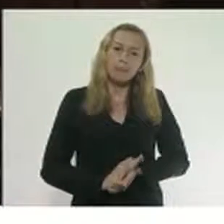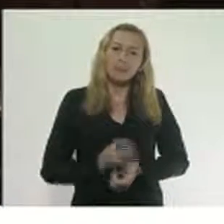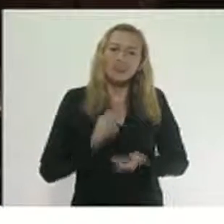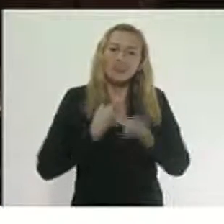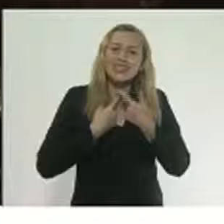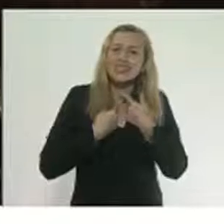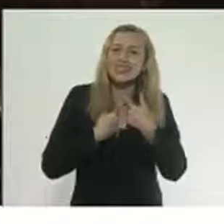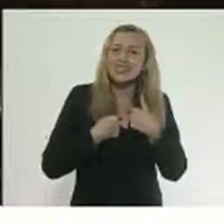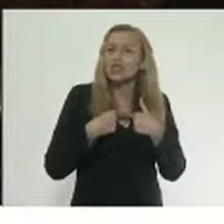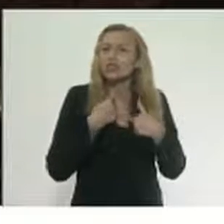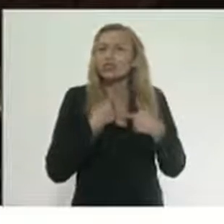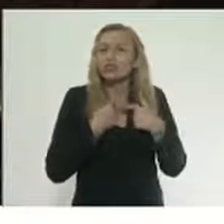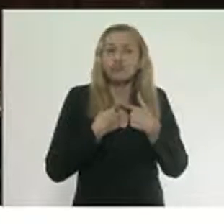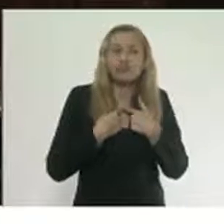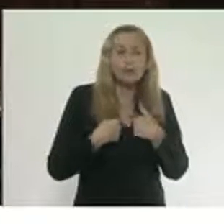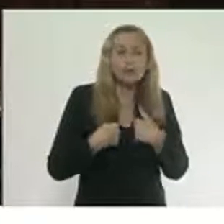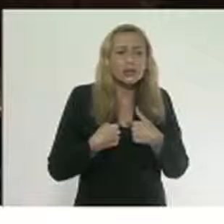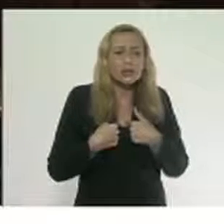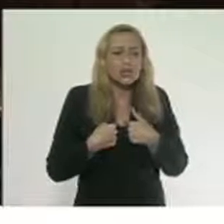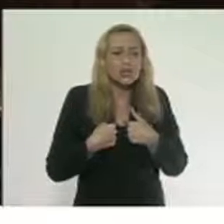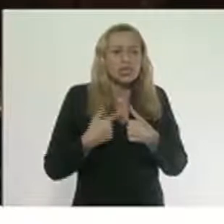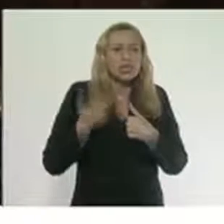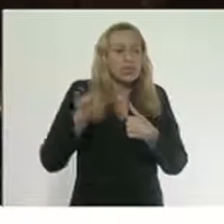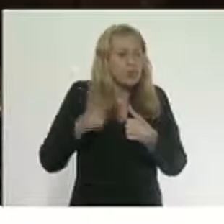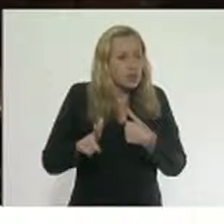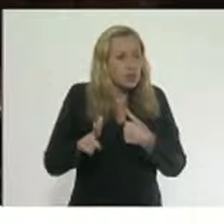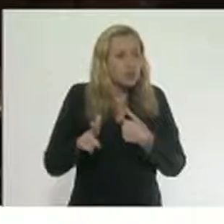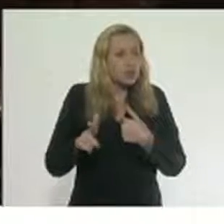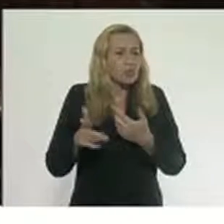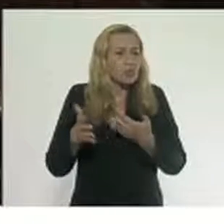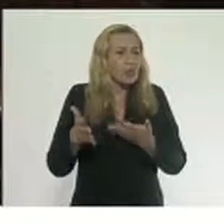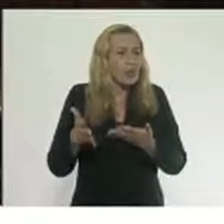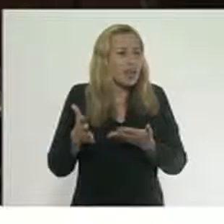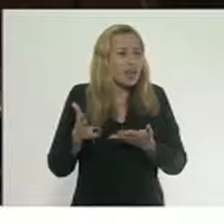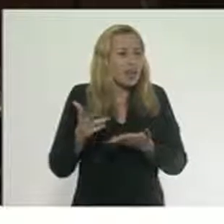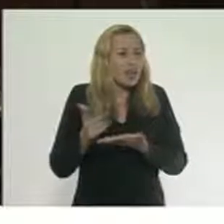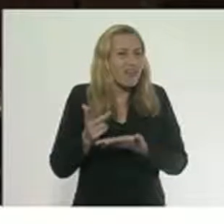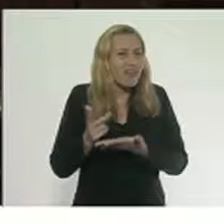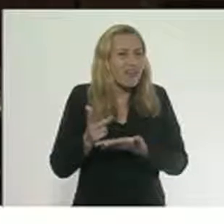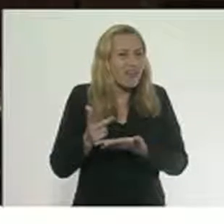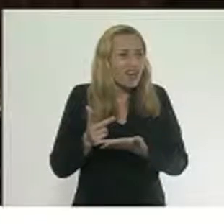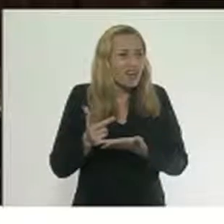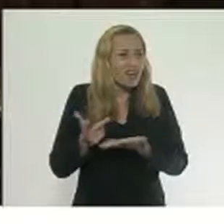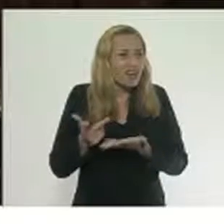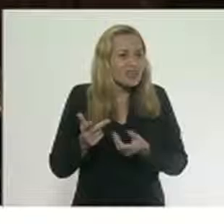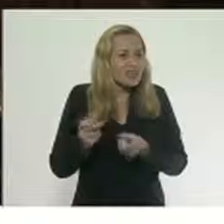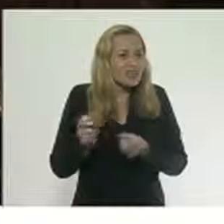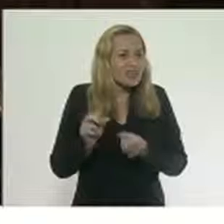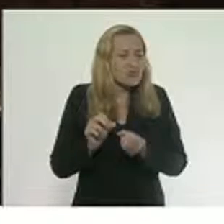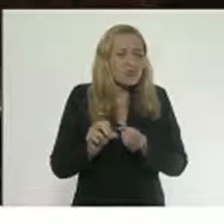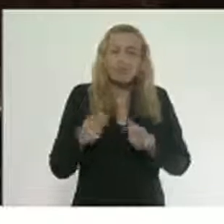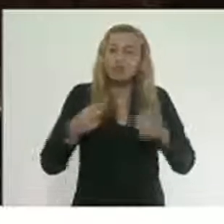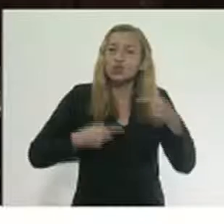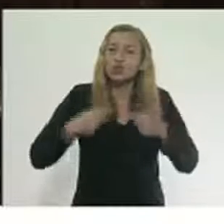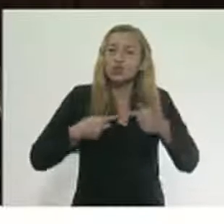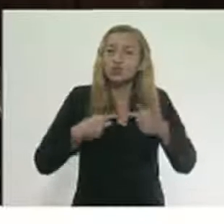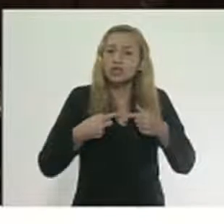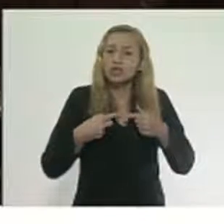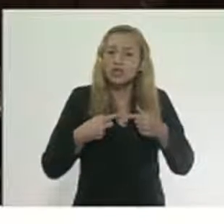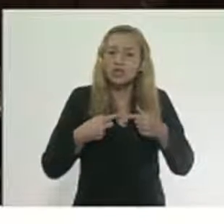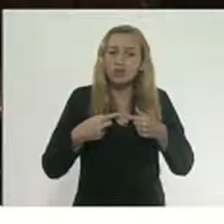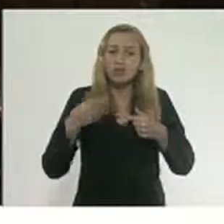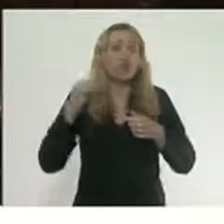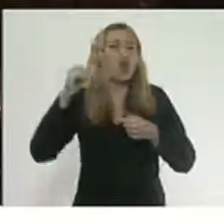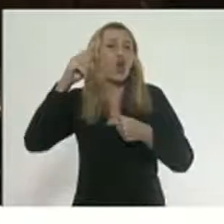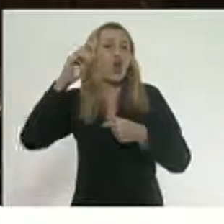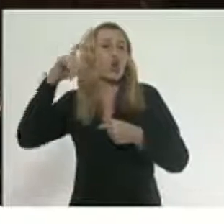vontade, uma pulsão, que eu reputo quixotesca, de fazer, um debate